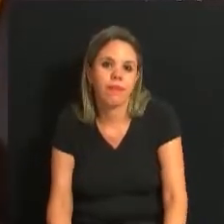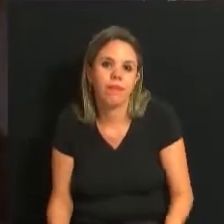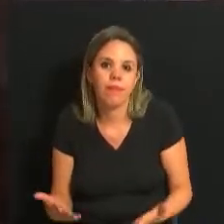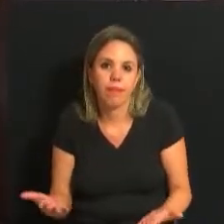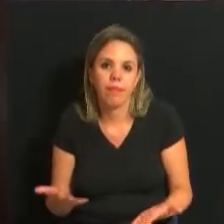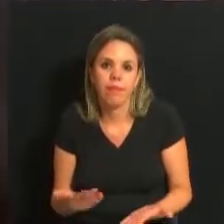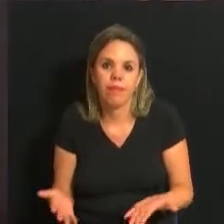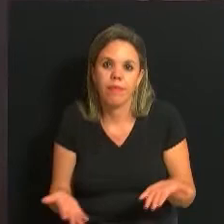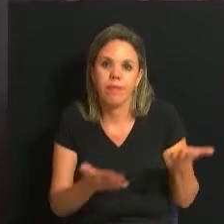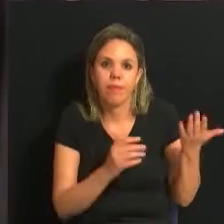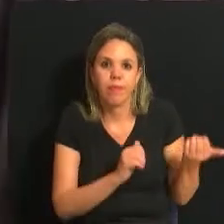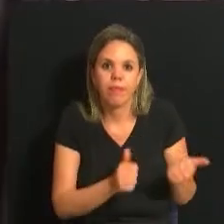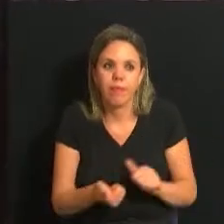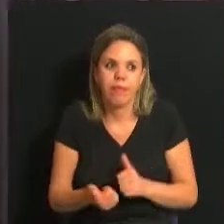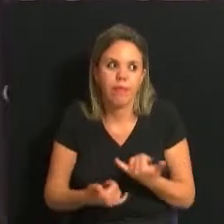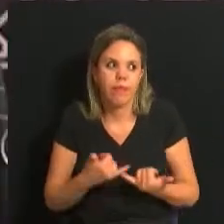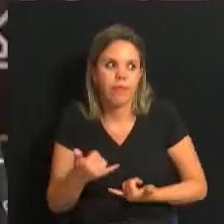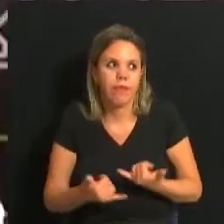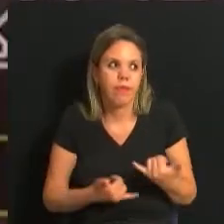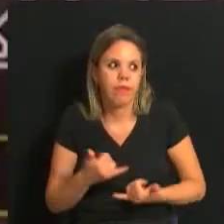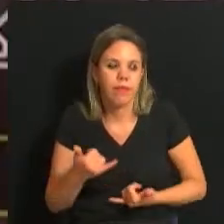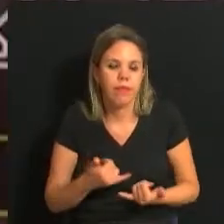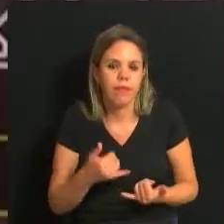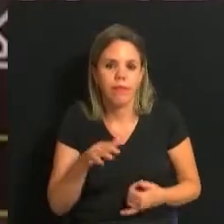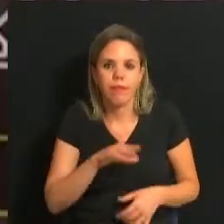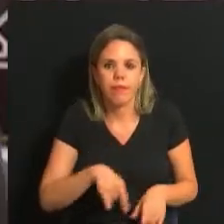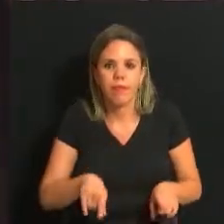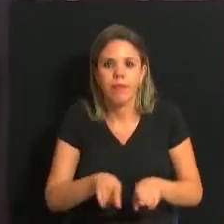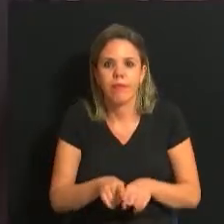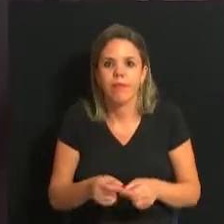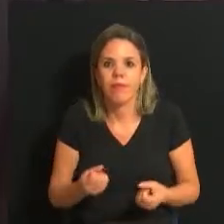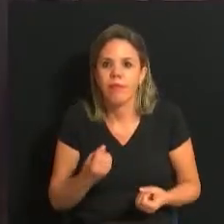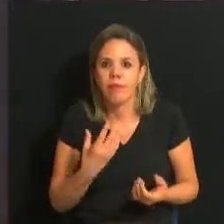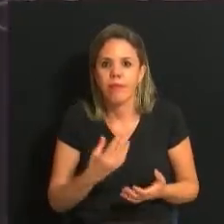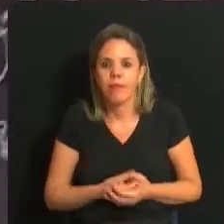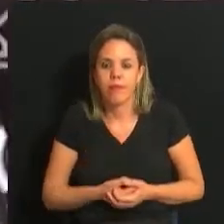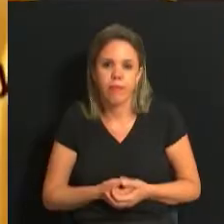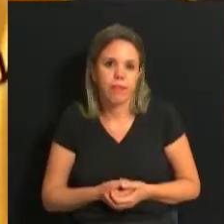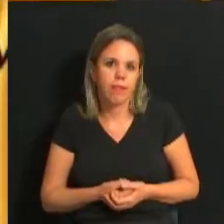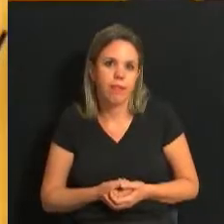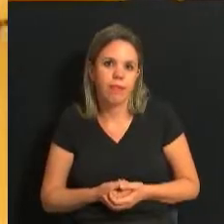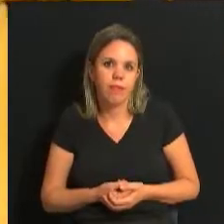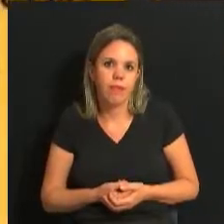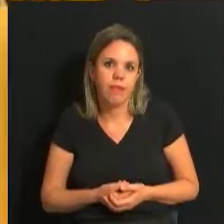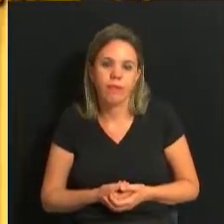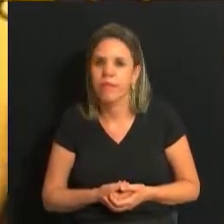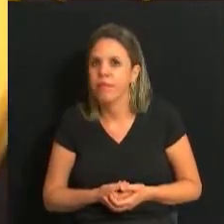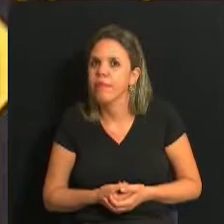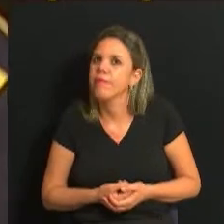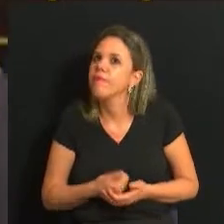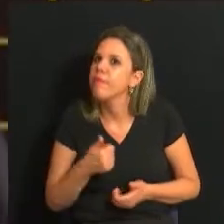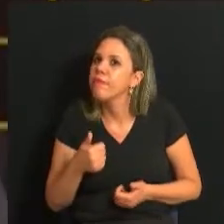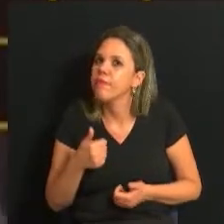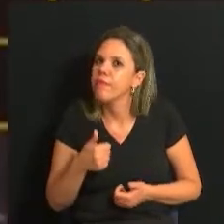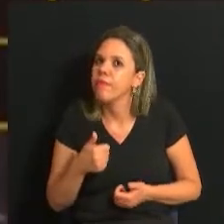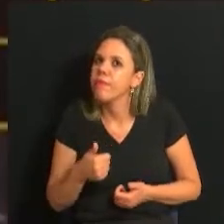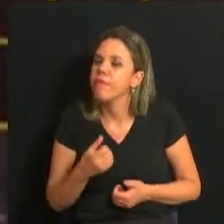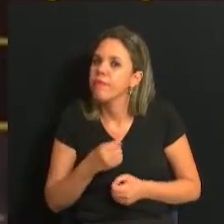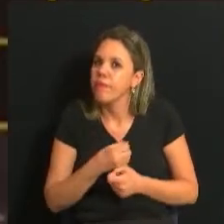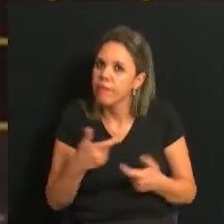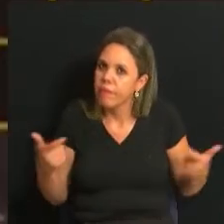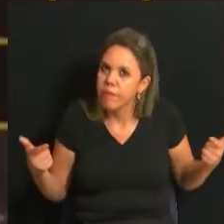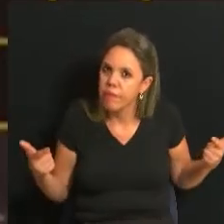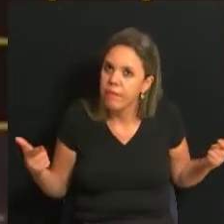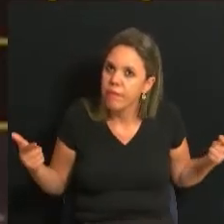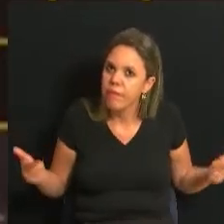na esportividade, na brincadeira. E os meninos também aí me acolheram muito bem. E é isso aí. Beleza, Pablo, boa sorte